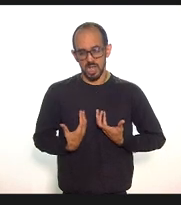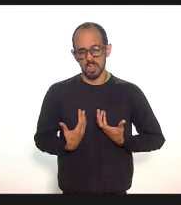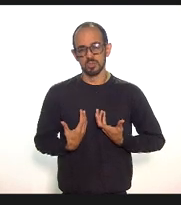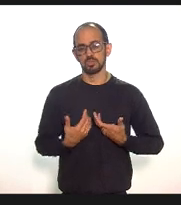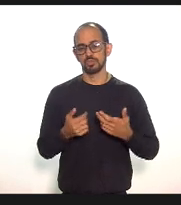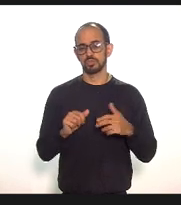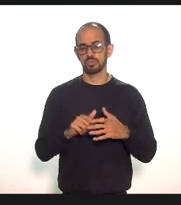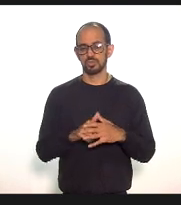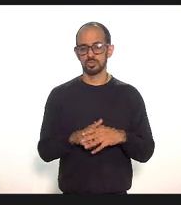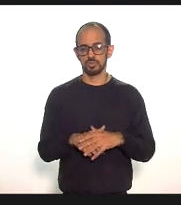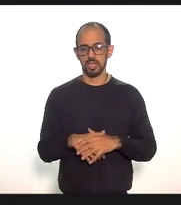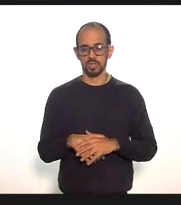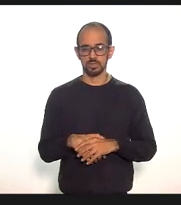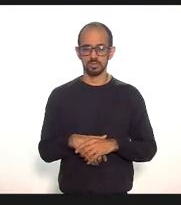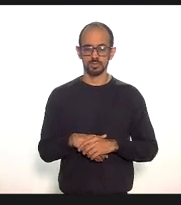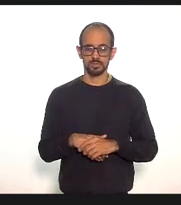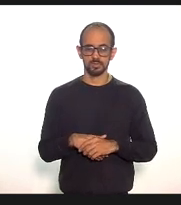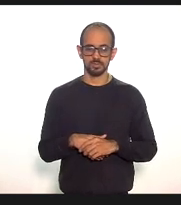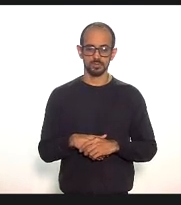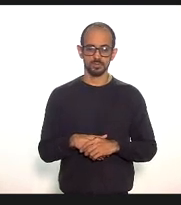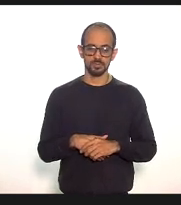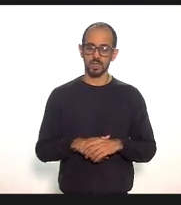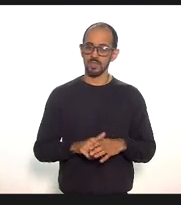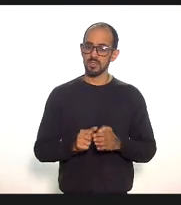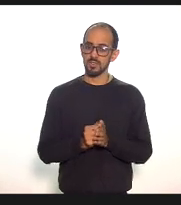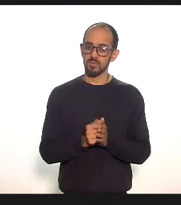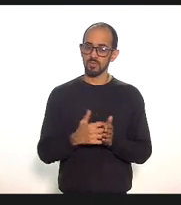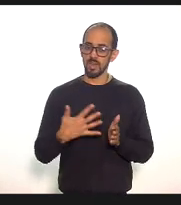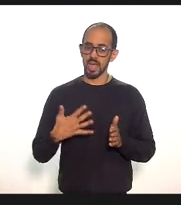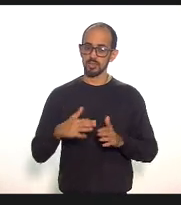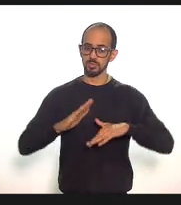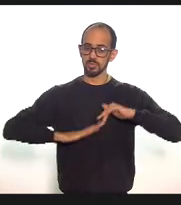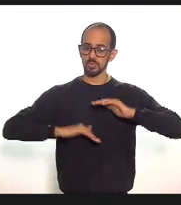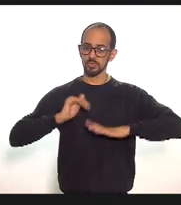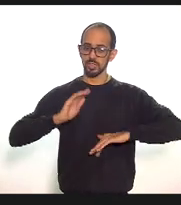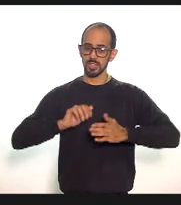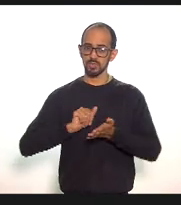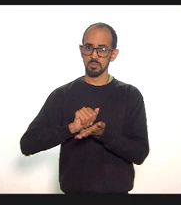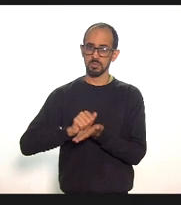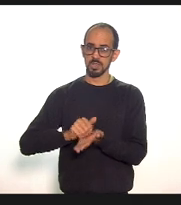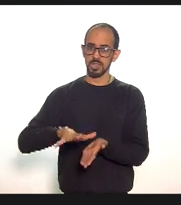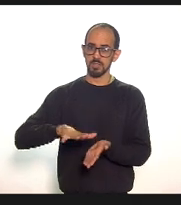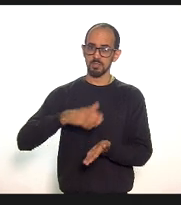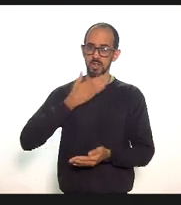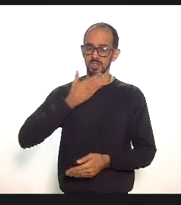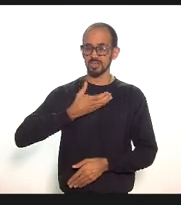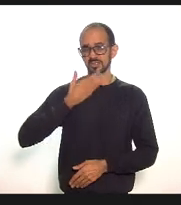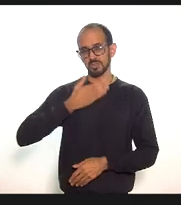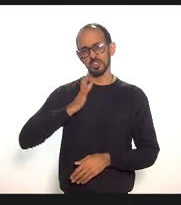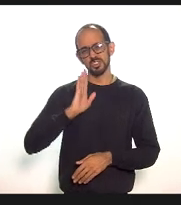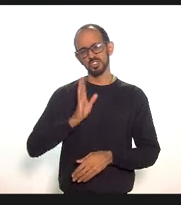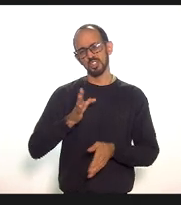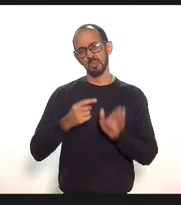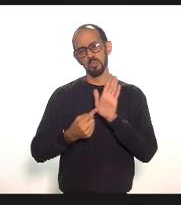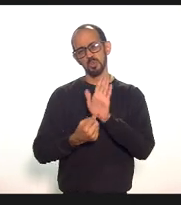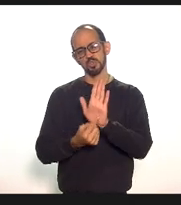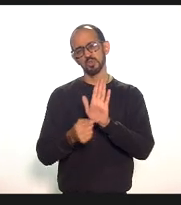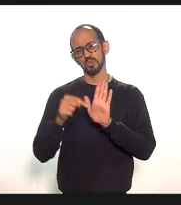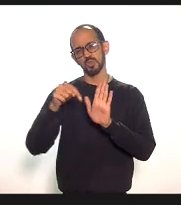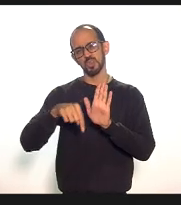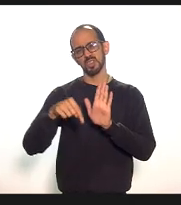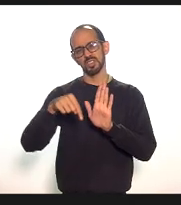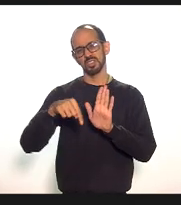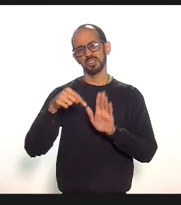Né, vários profissionais foram demitidos em dezembro, a gente já trouxe essa demanda para cá.